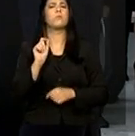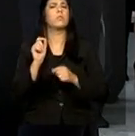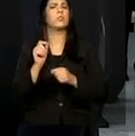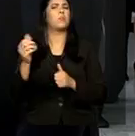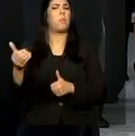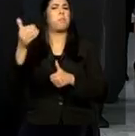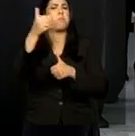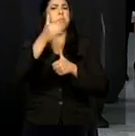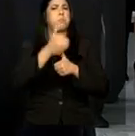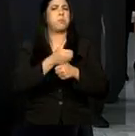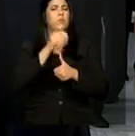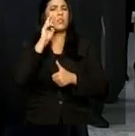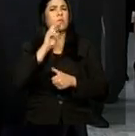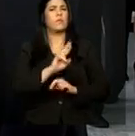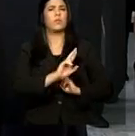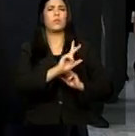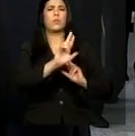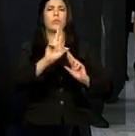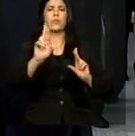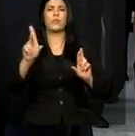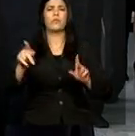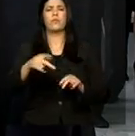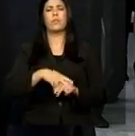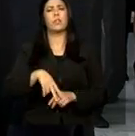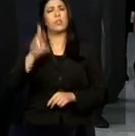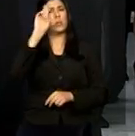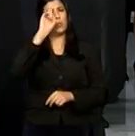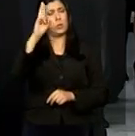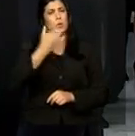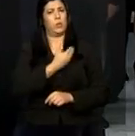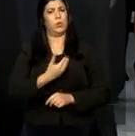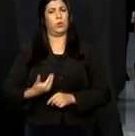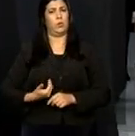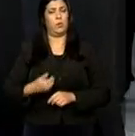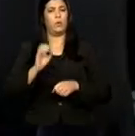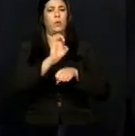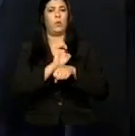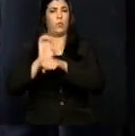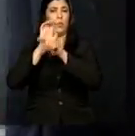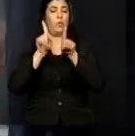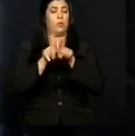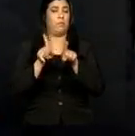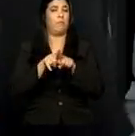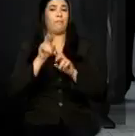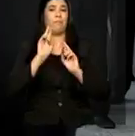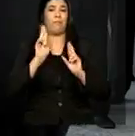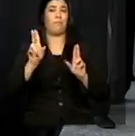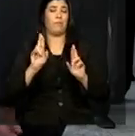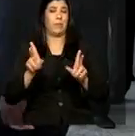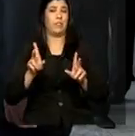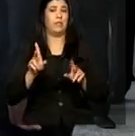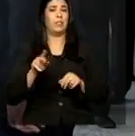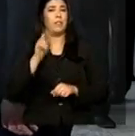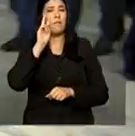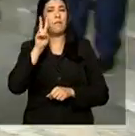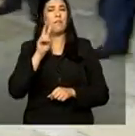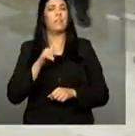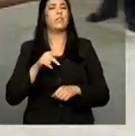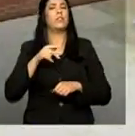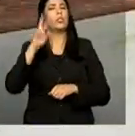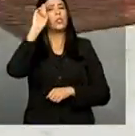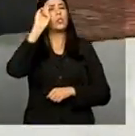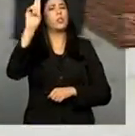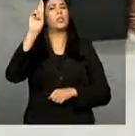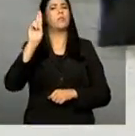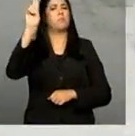quantidade grande de chefes de Estado e chefes de governo se fazerem presentes, né? Não é muito conveniente para chefes de Estado de outros